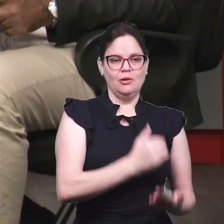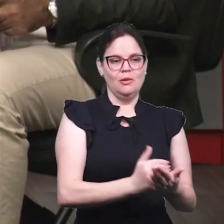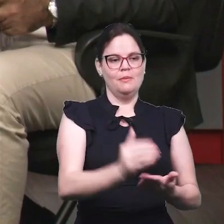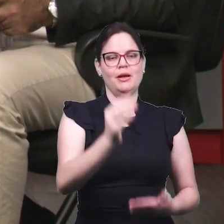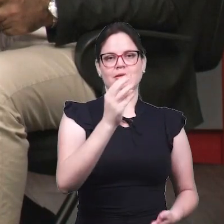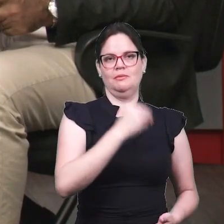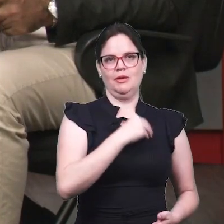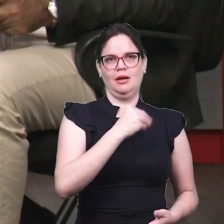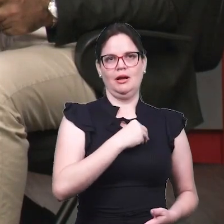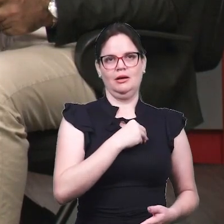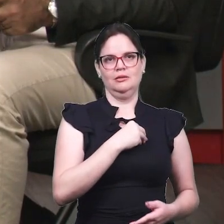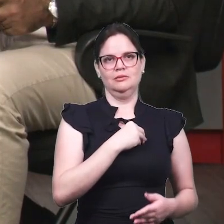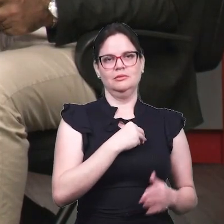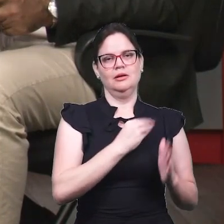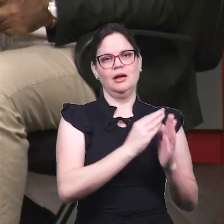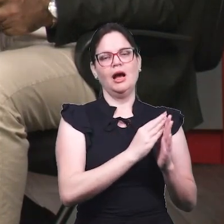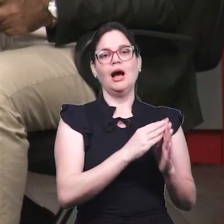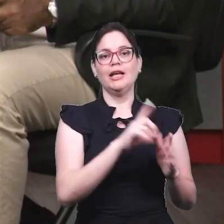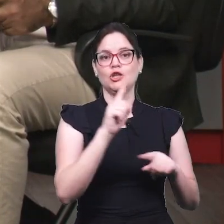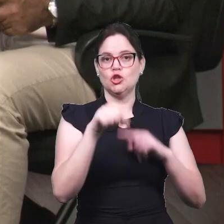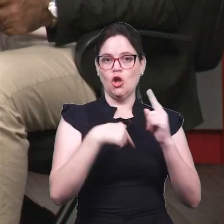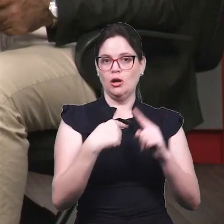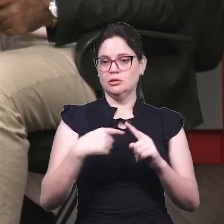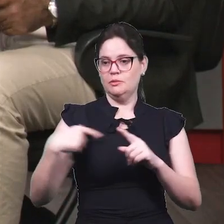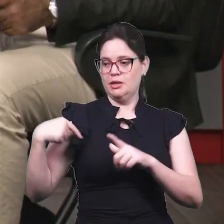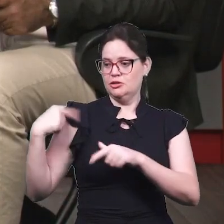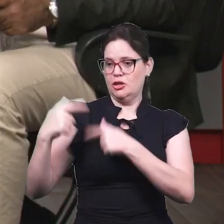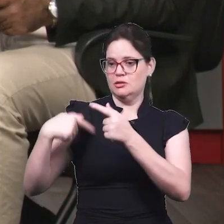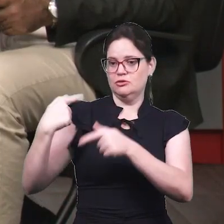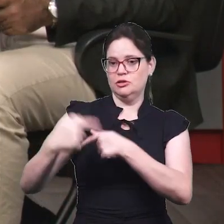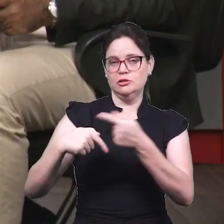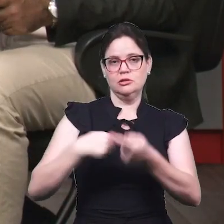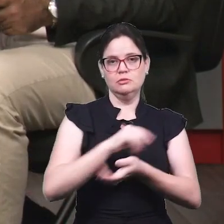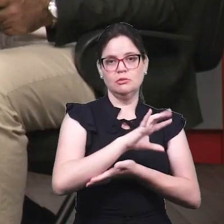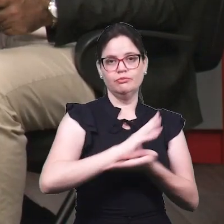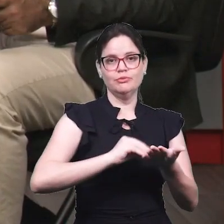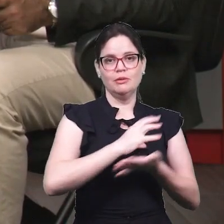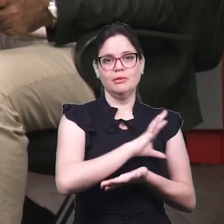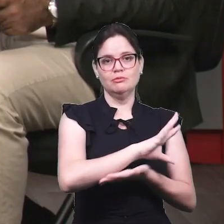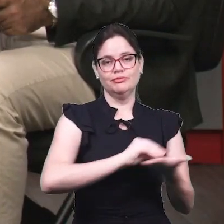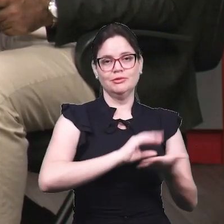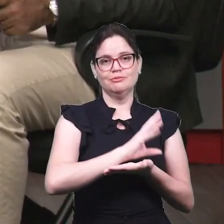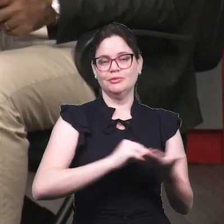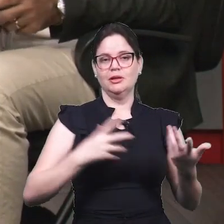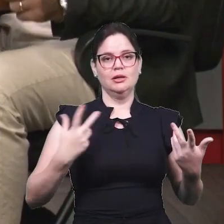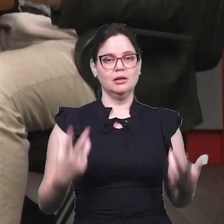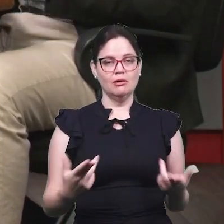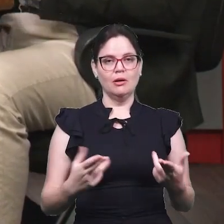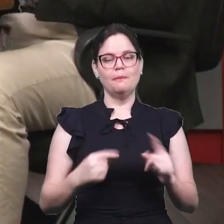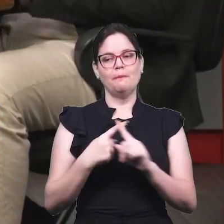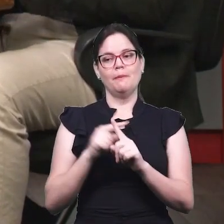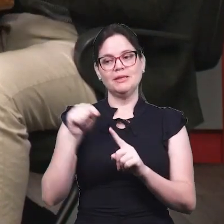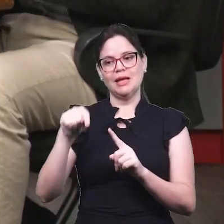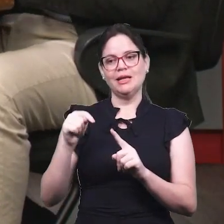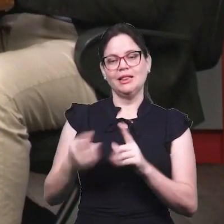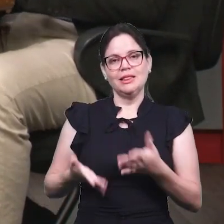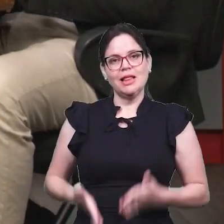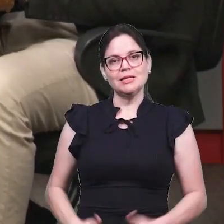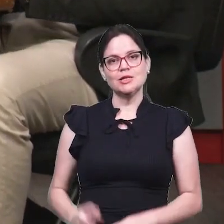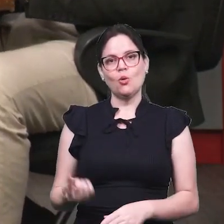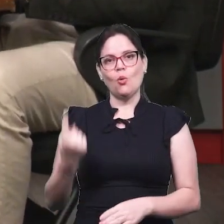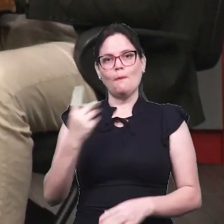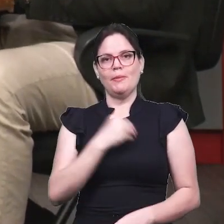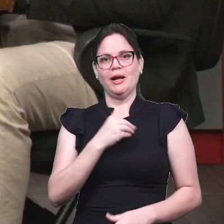no homem e passou por herança para todos. Aí ele fala que através de